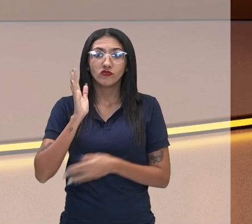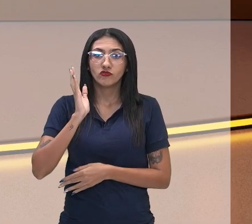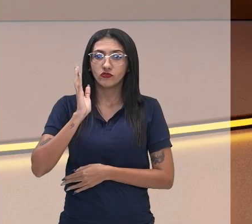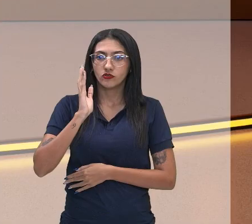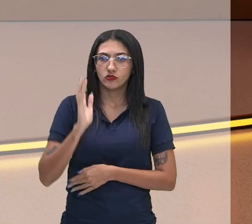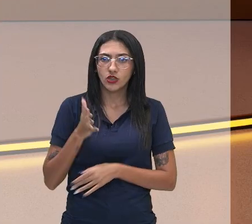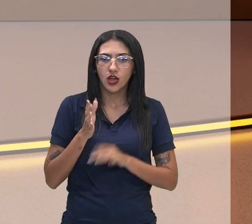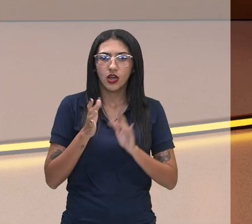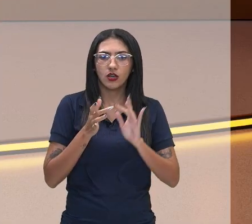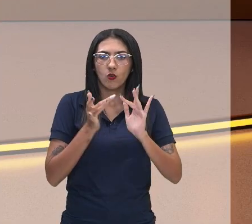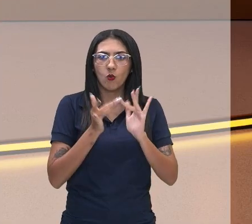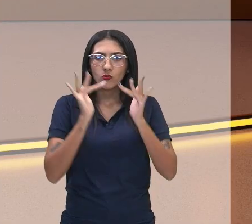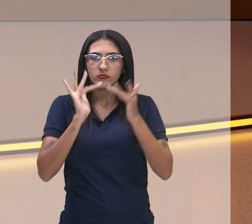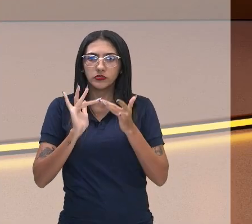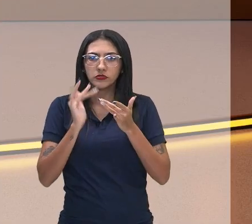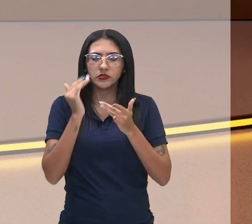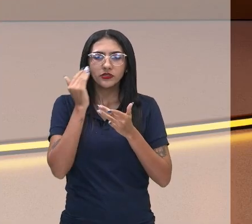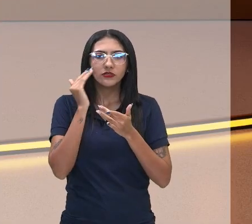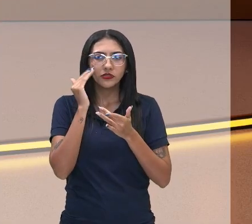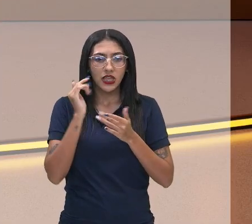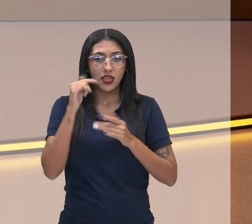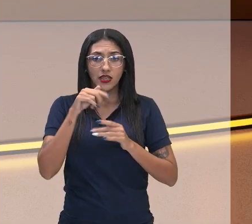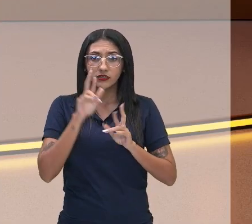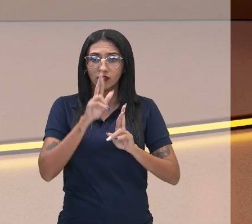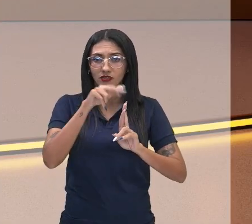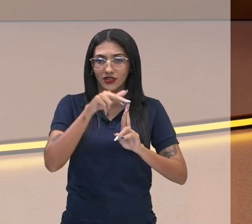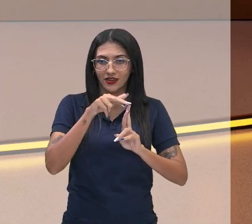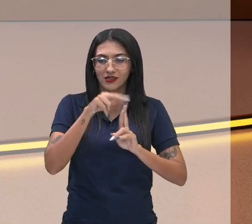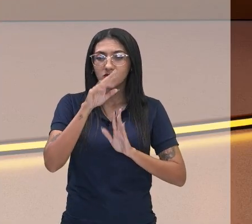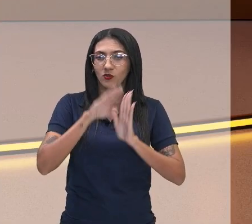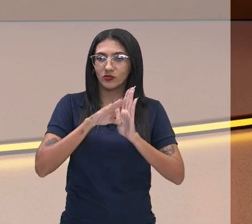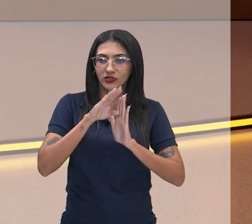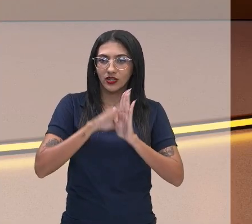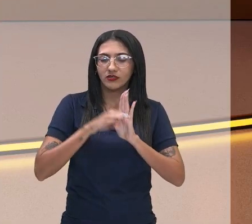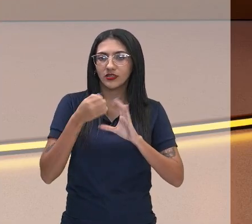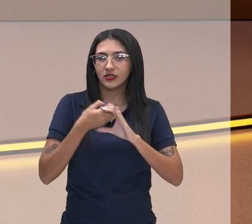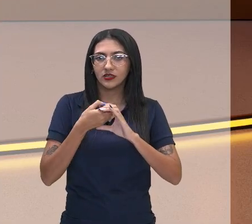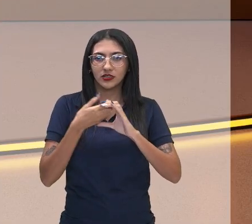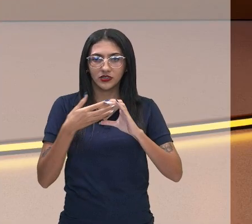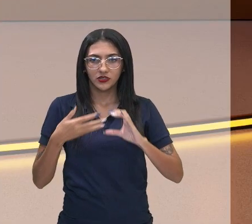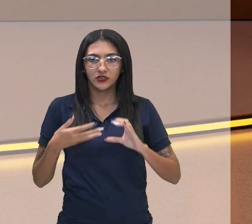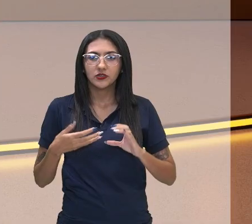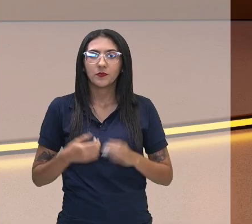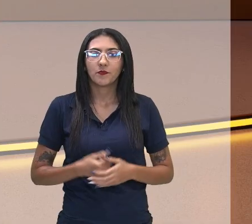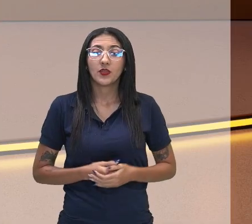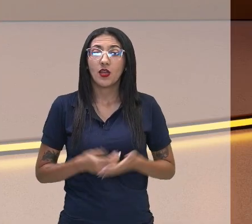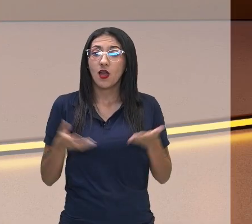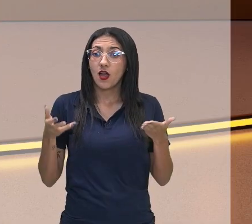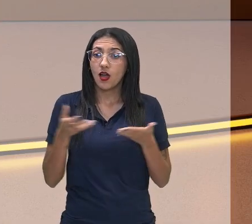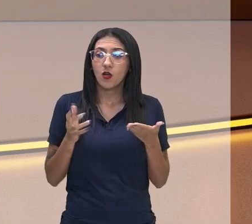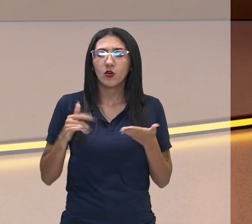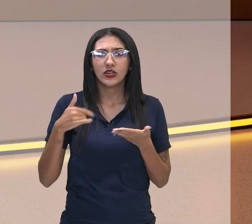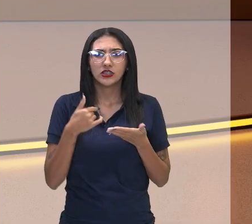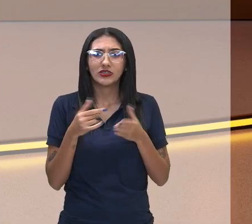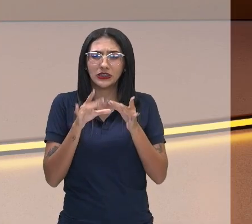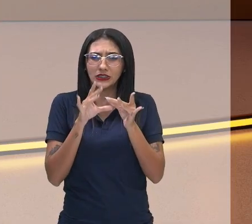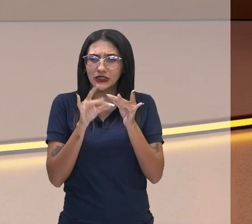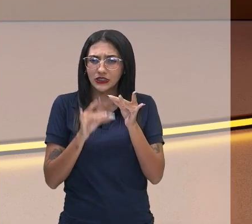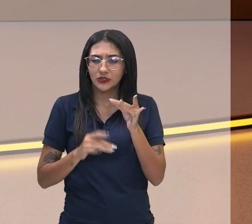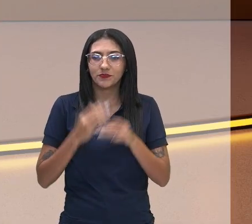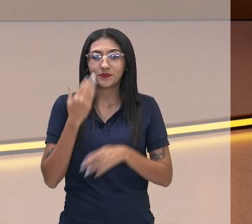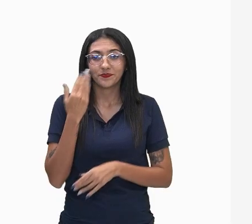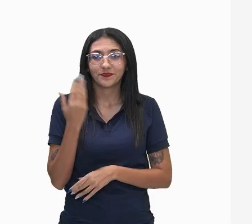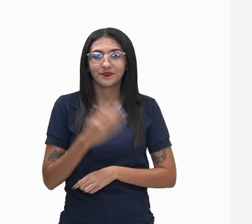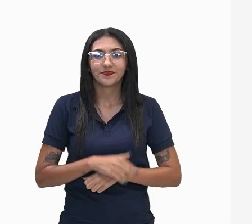contextualizado, né, na questão das fontes históricas e desses elementos, vamos nos aprofundarmos ainda mais. Vamos ao